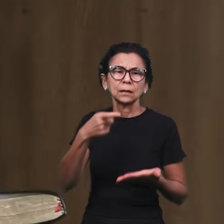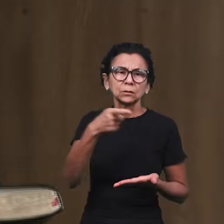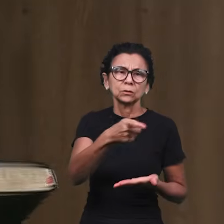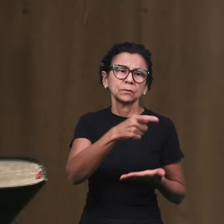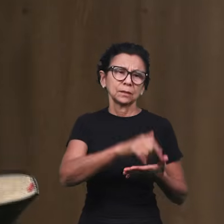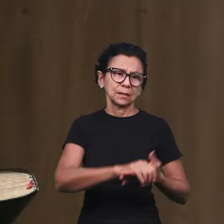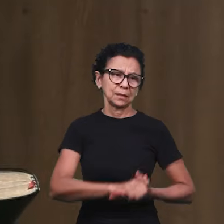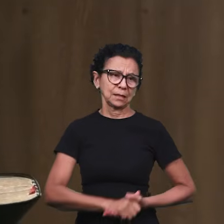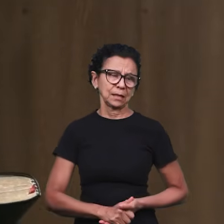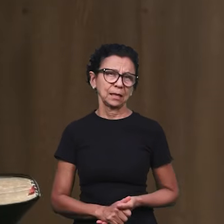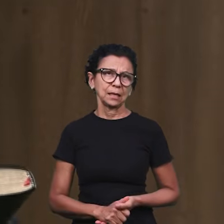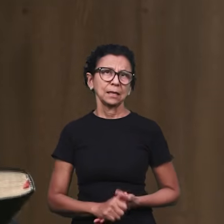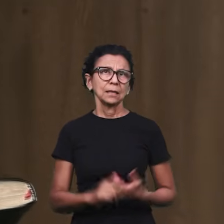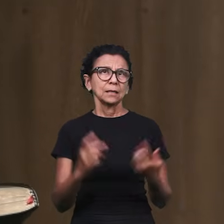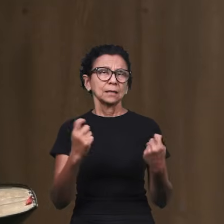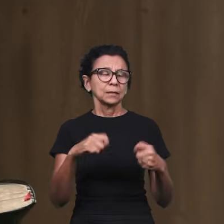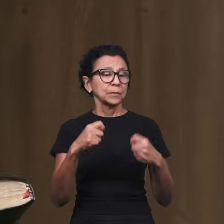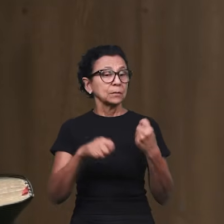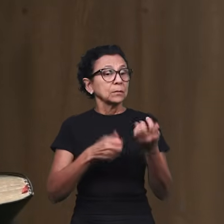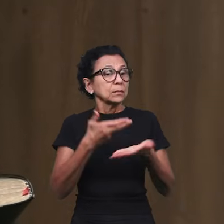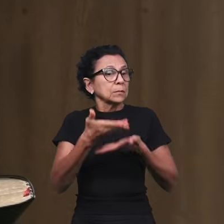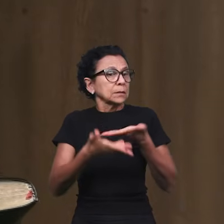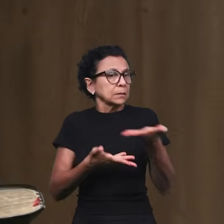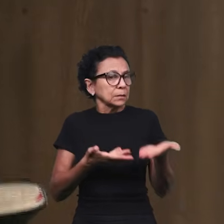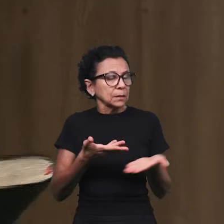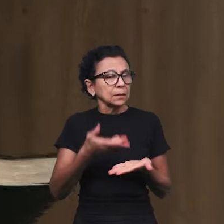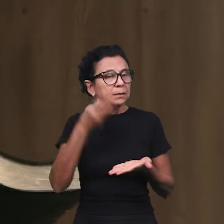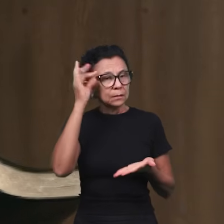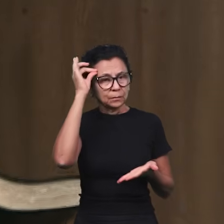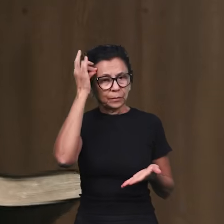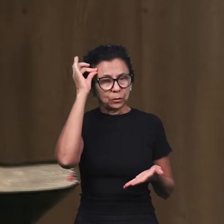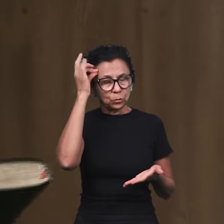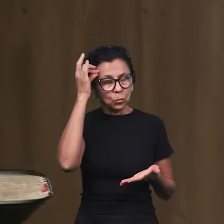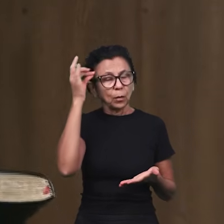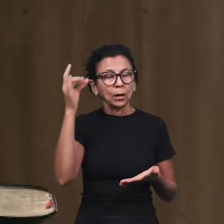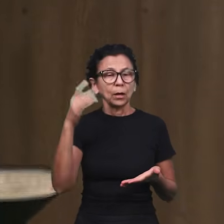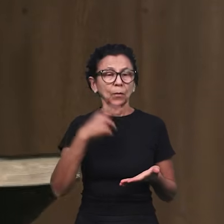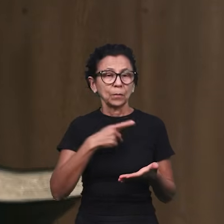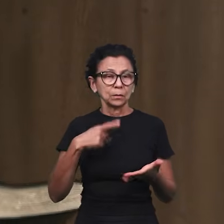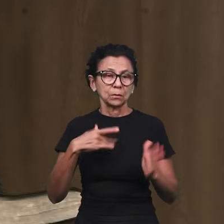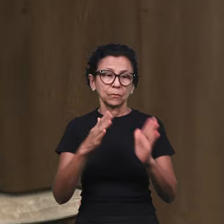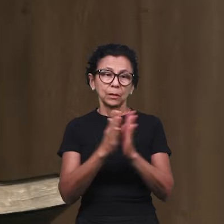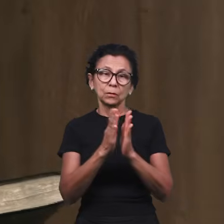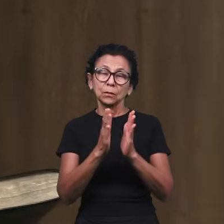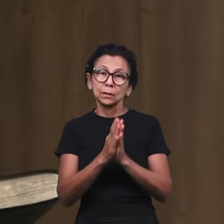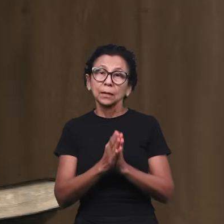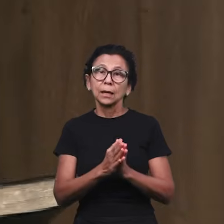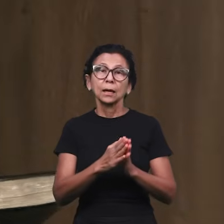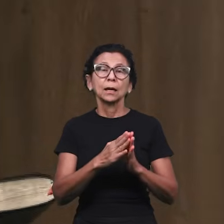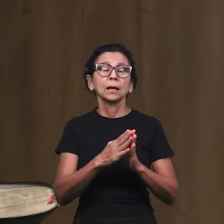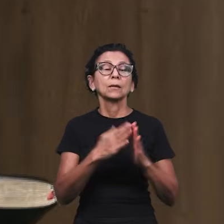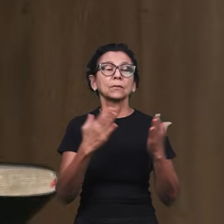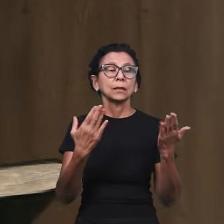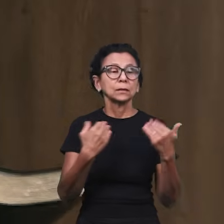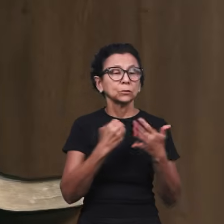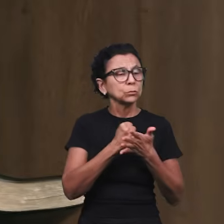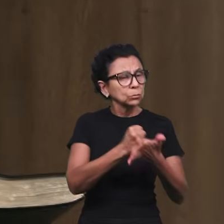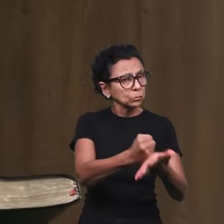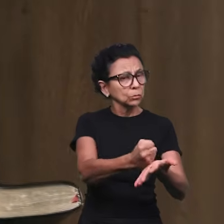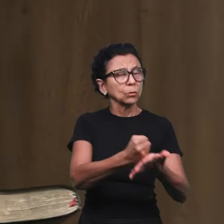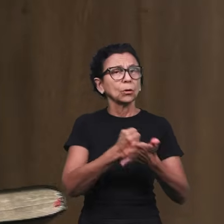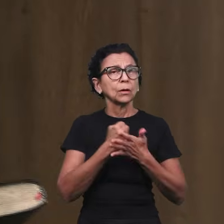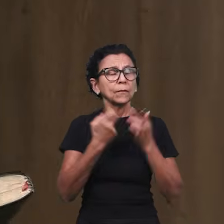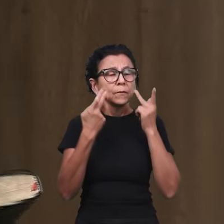de uma assistência, né? E ele vai orar por você, ele vai te atender, ele vai te socorrer, vai